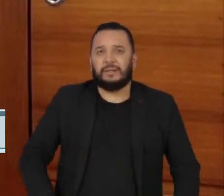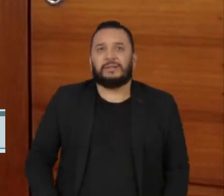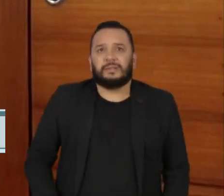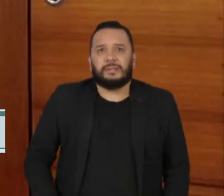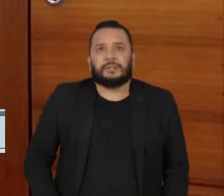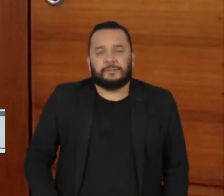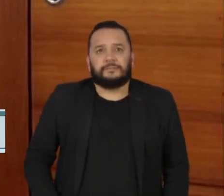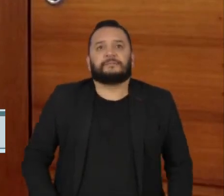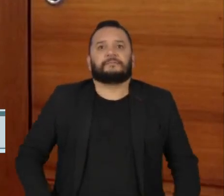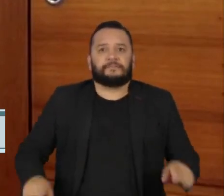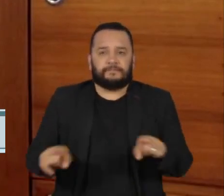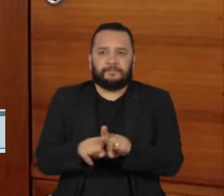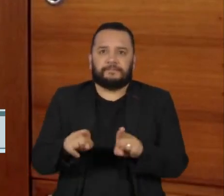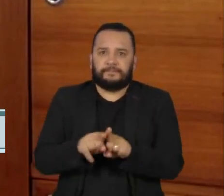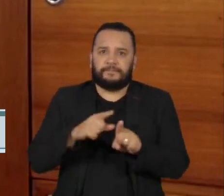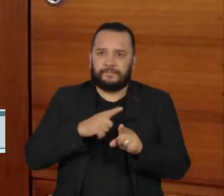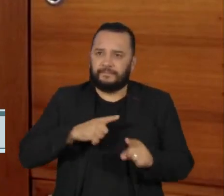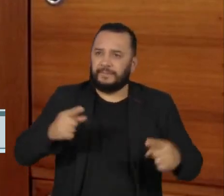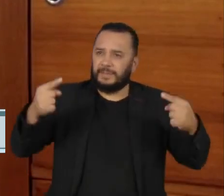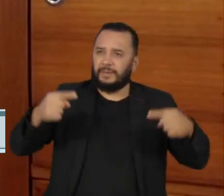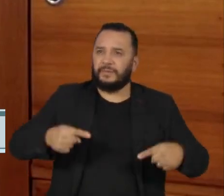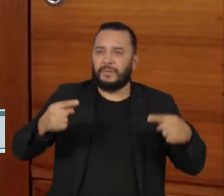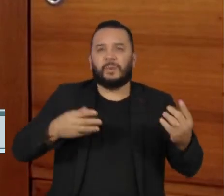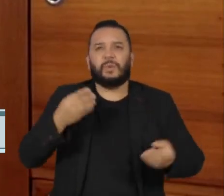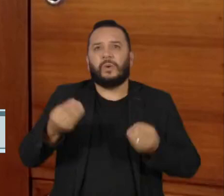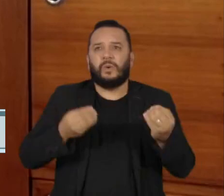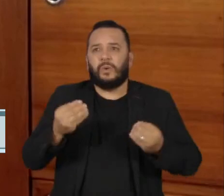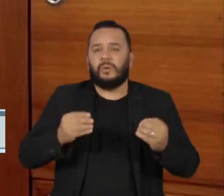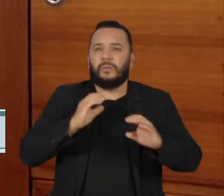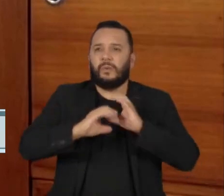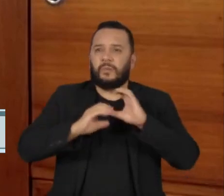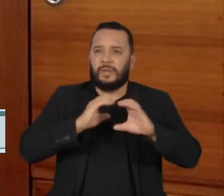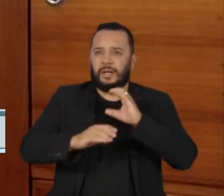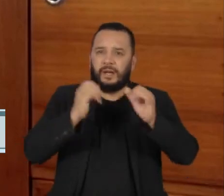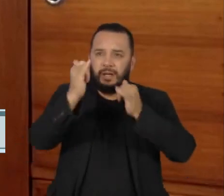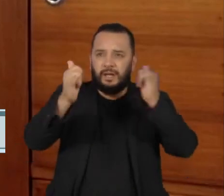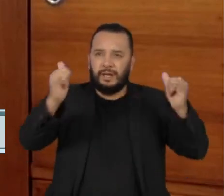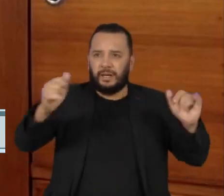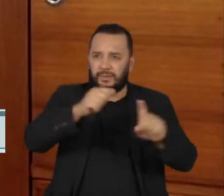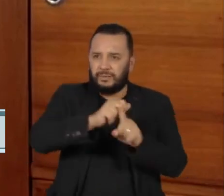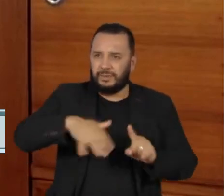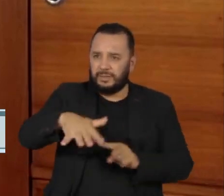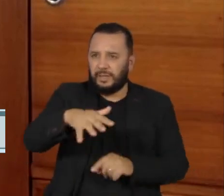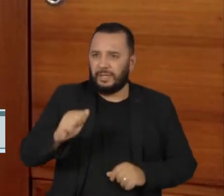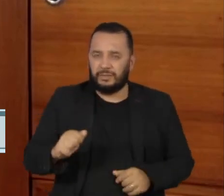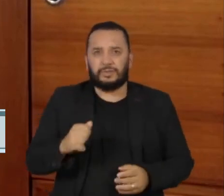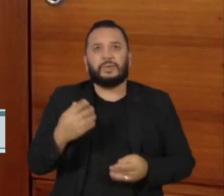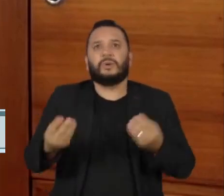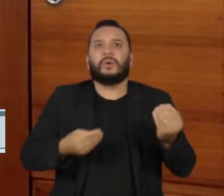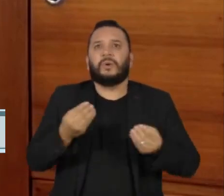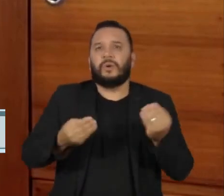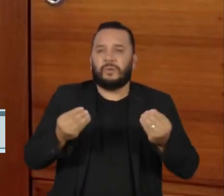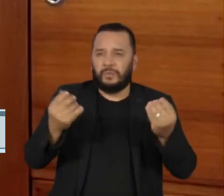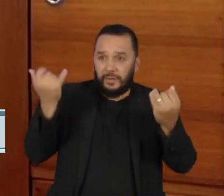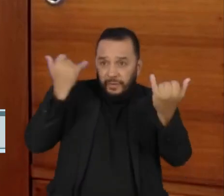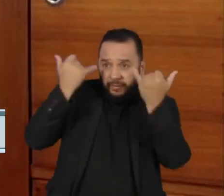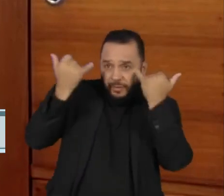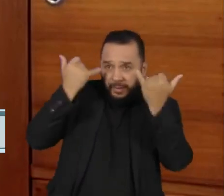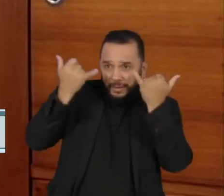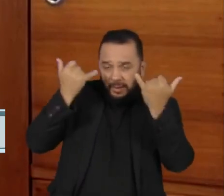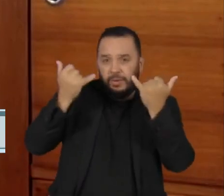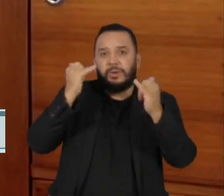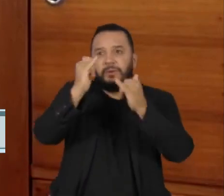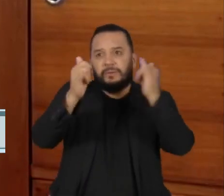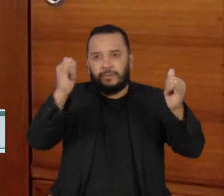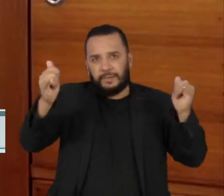dos grandes desafios, de fato, é como comunicar isso à sociedade, né? E que faça com que essa informação chegue nas pessoas